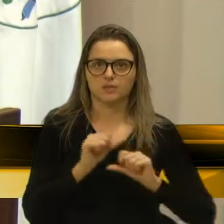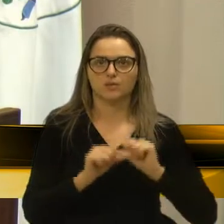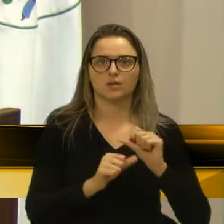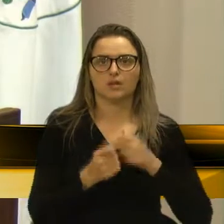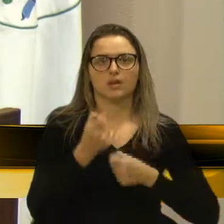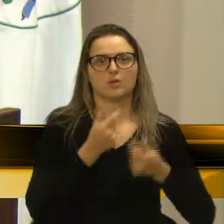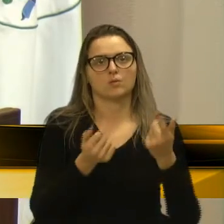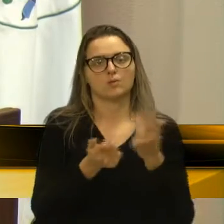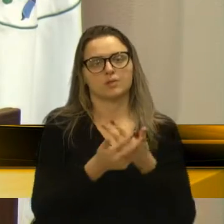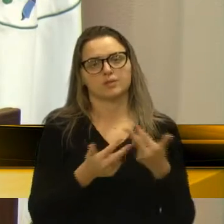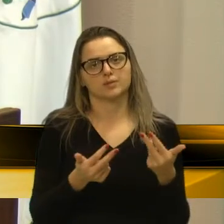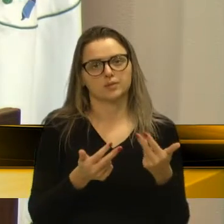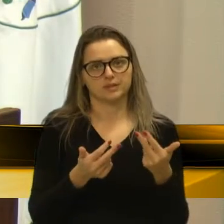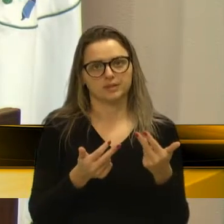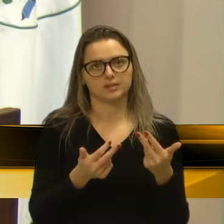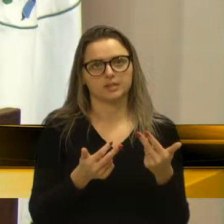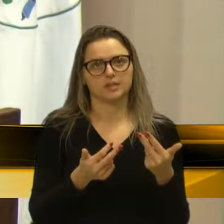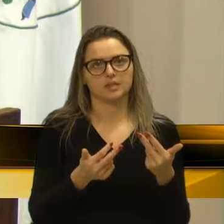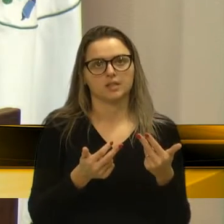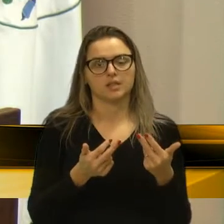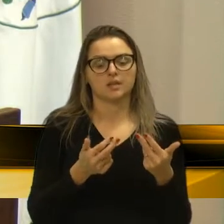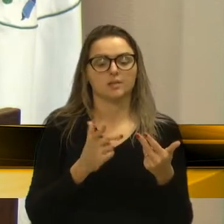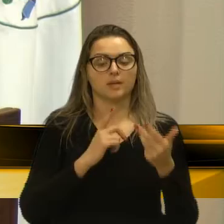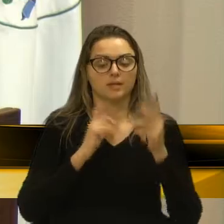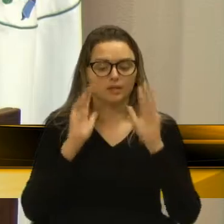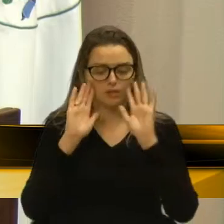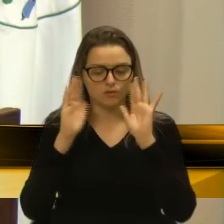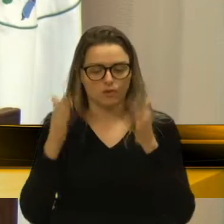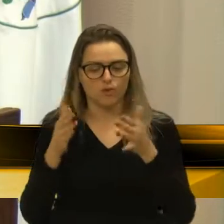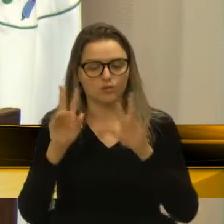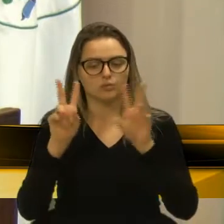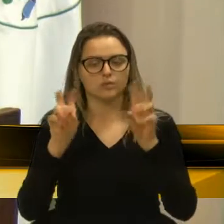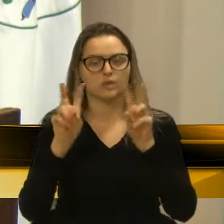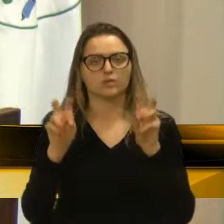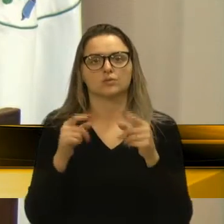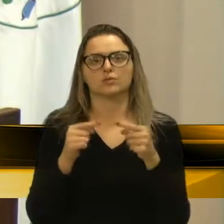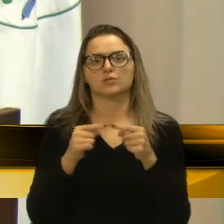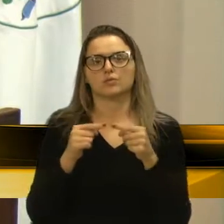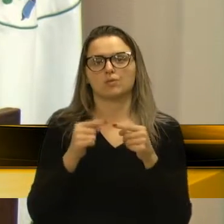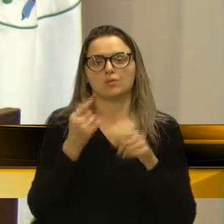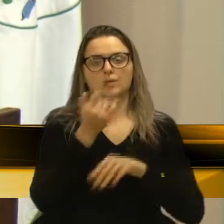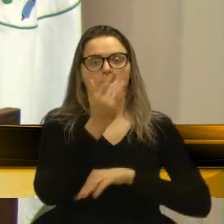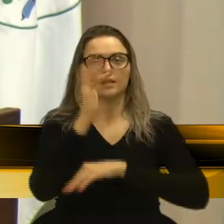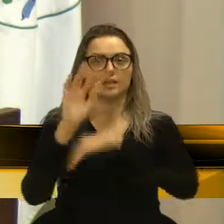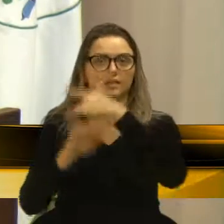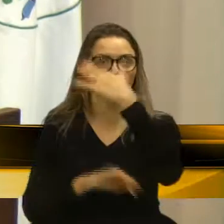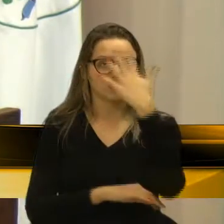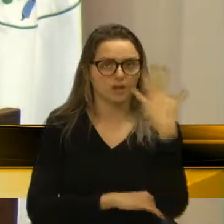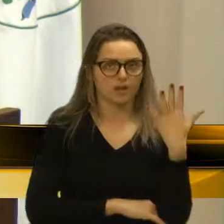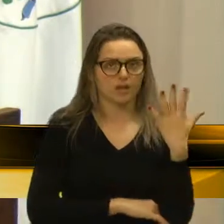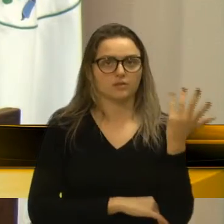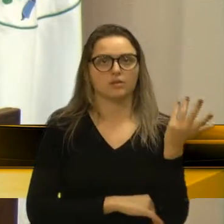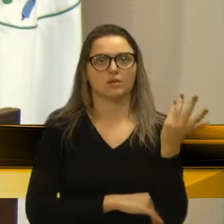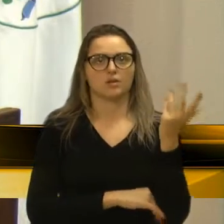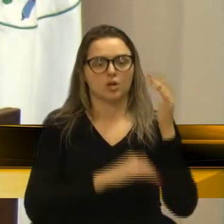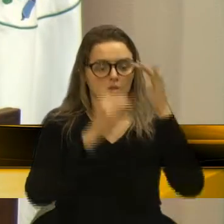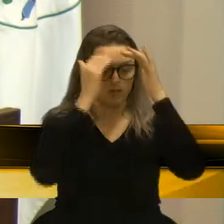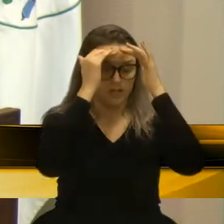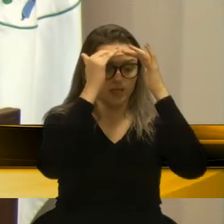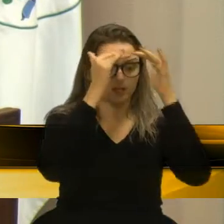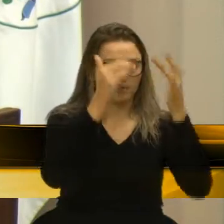para os assuntos que estão aí. O meio ambiente, o respeito às